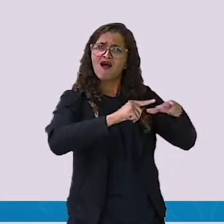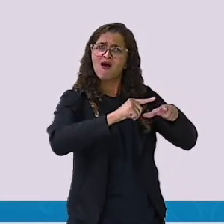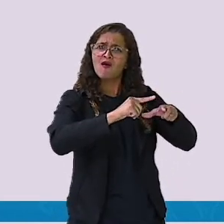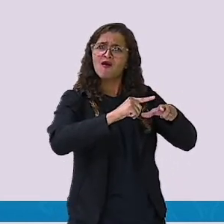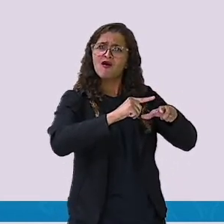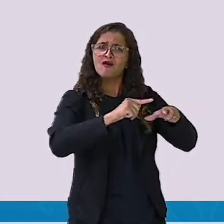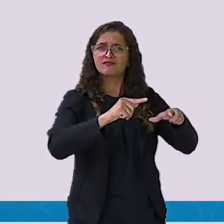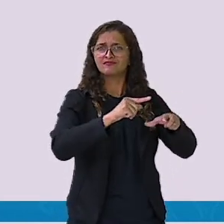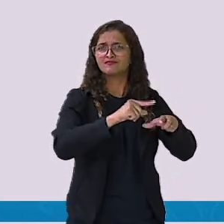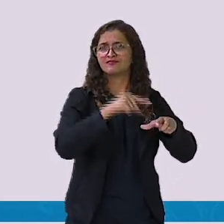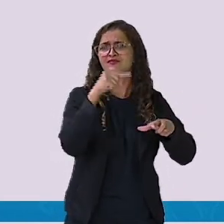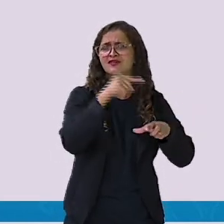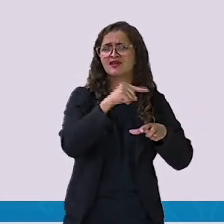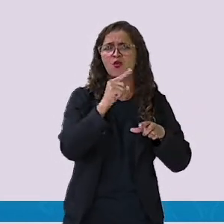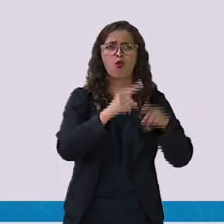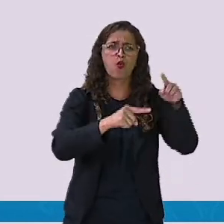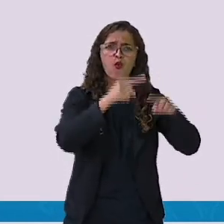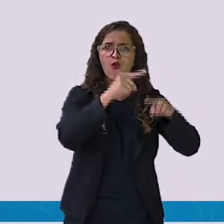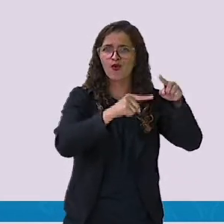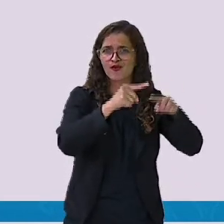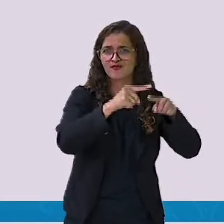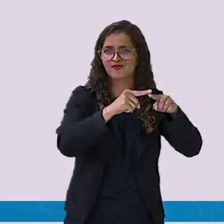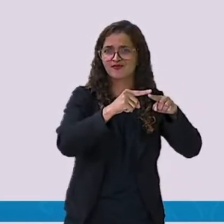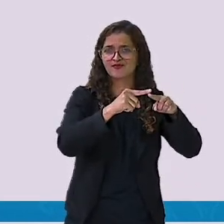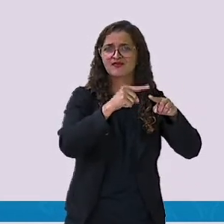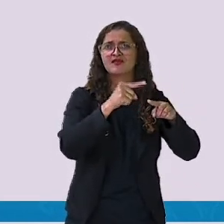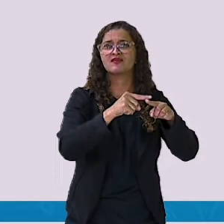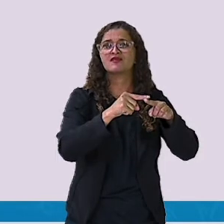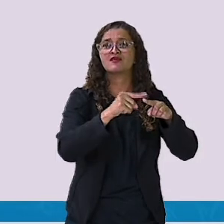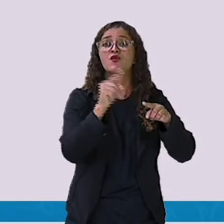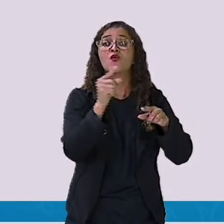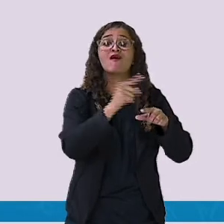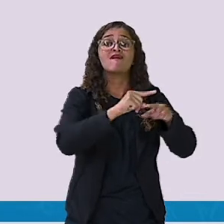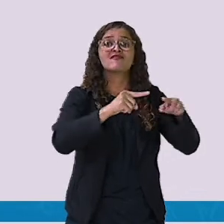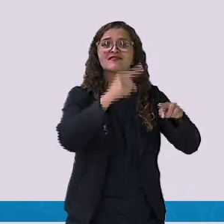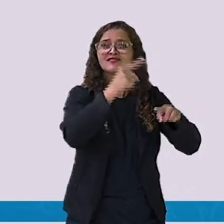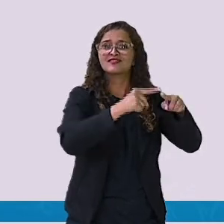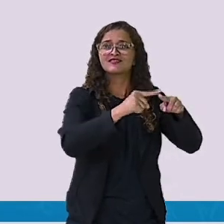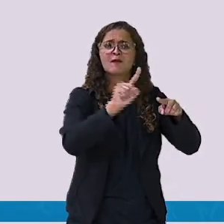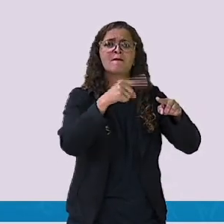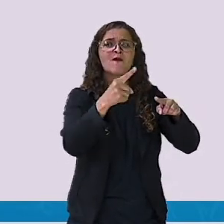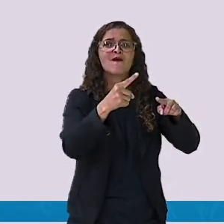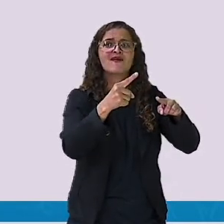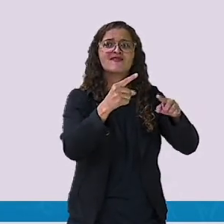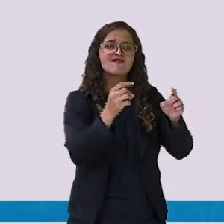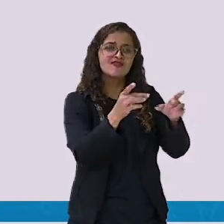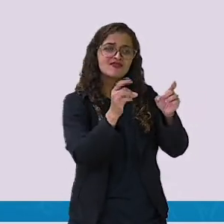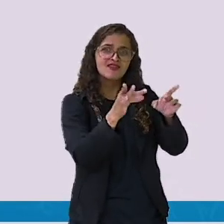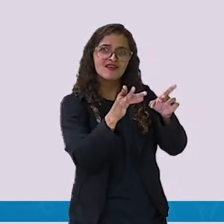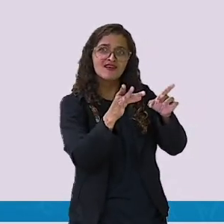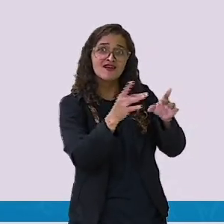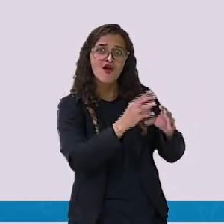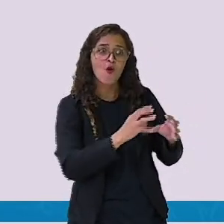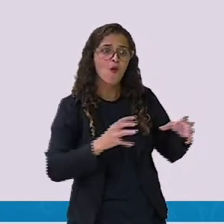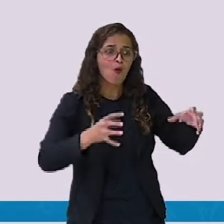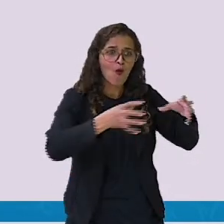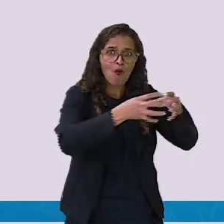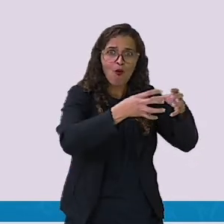o trabalho, os equipamentos e os rendimentos são divididos entre os produtores